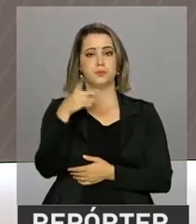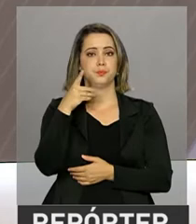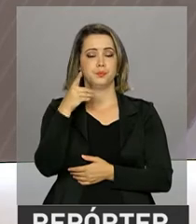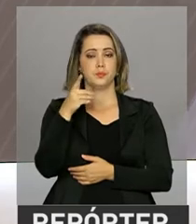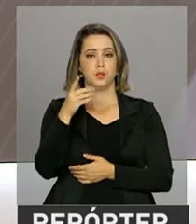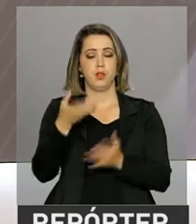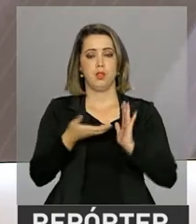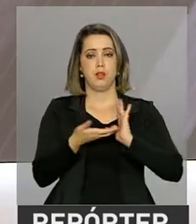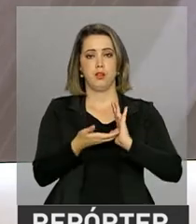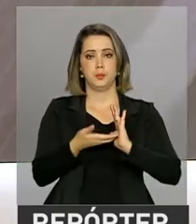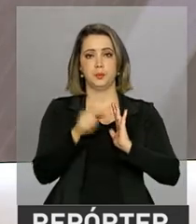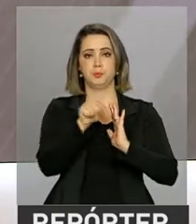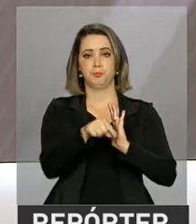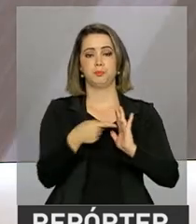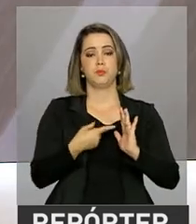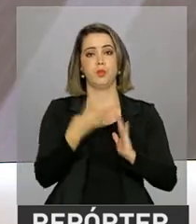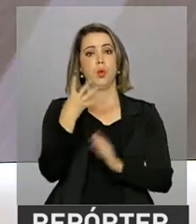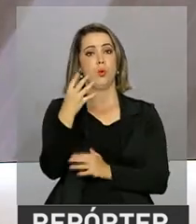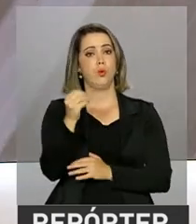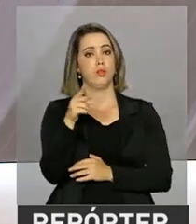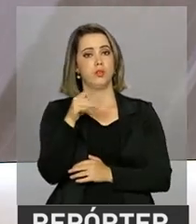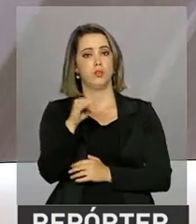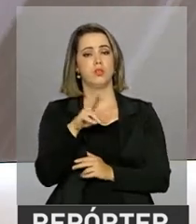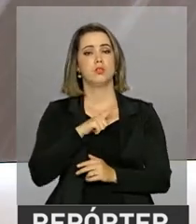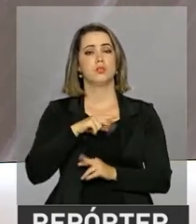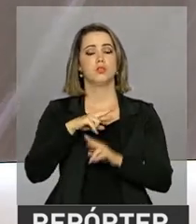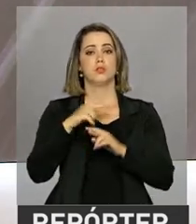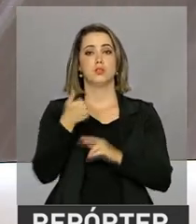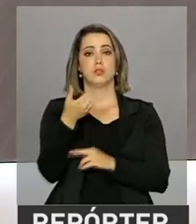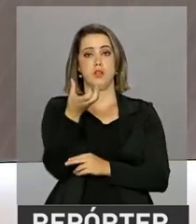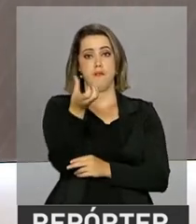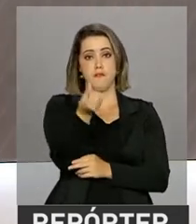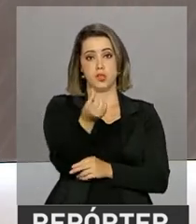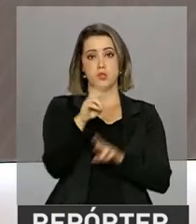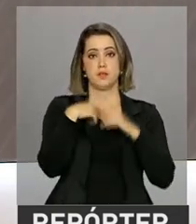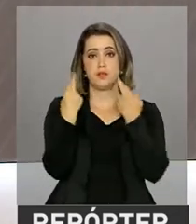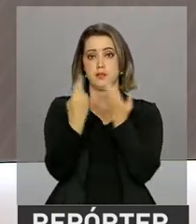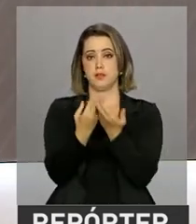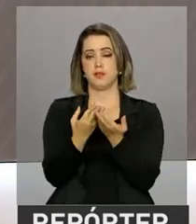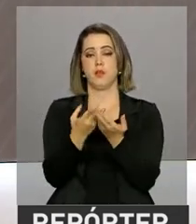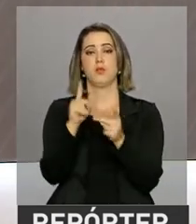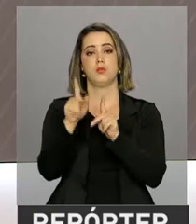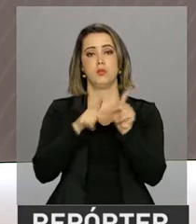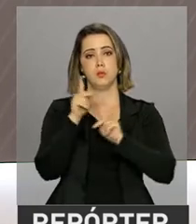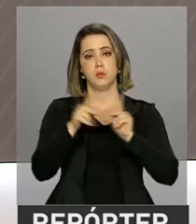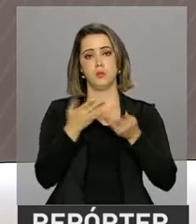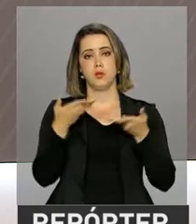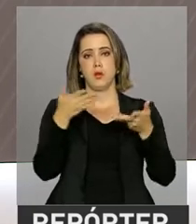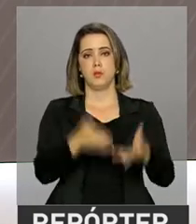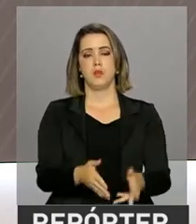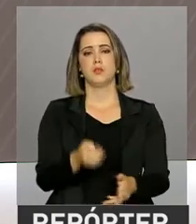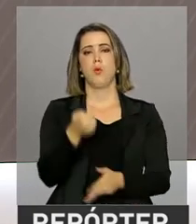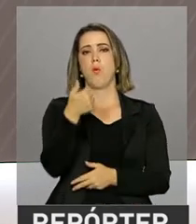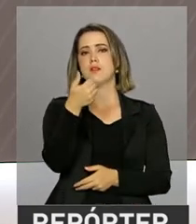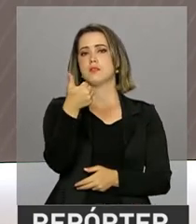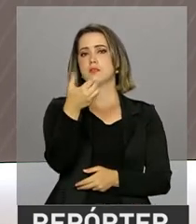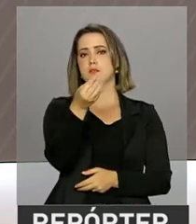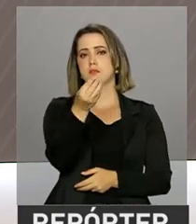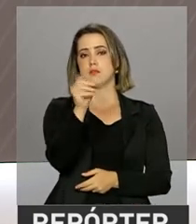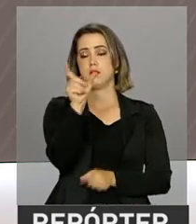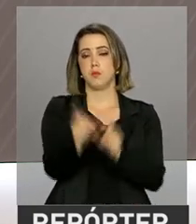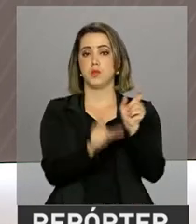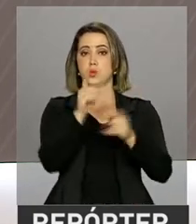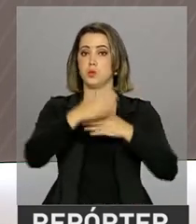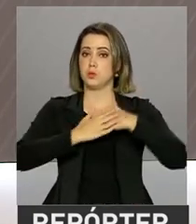em 40 dias foram realizadas 16 audiências públicas com a participação de quase 100 especialistas